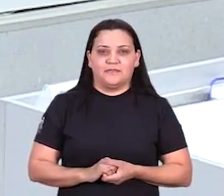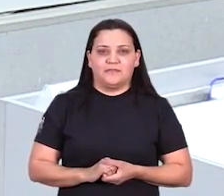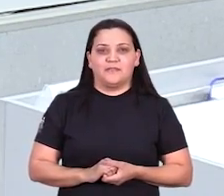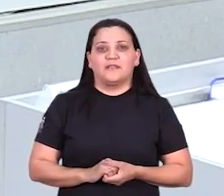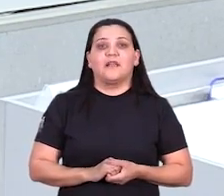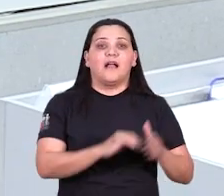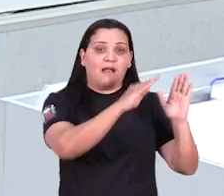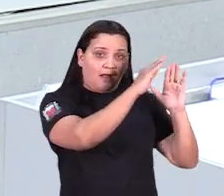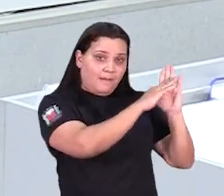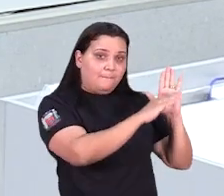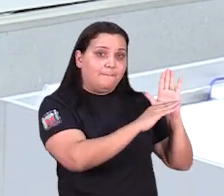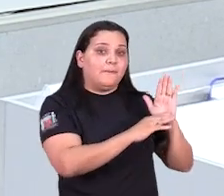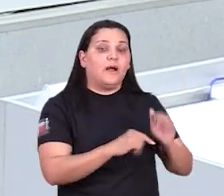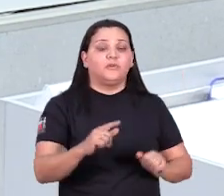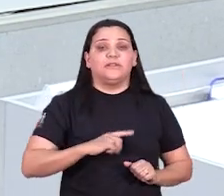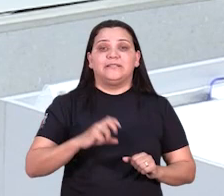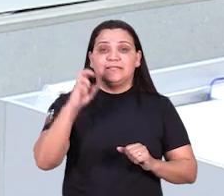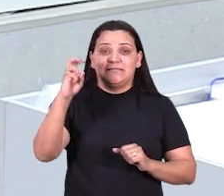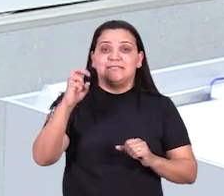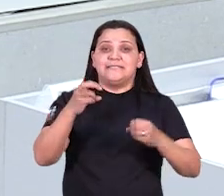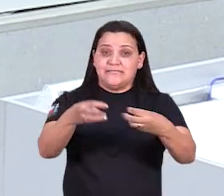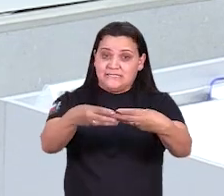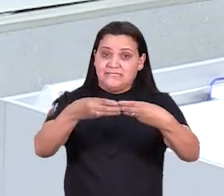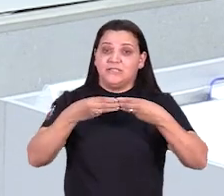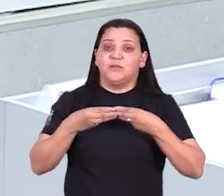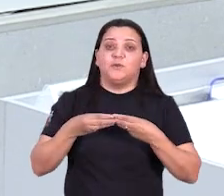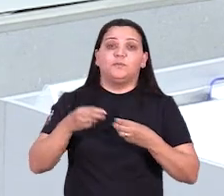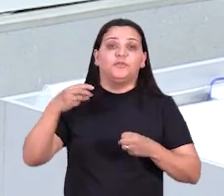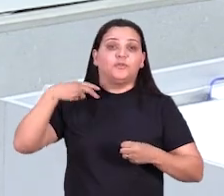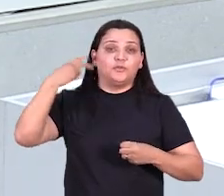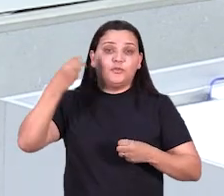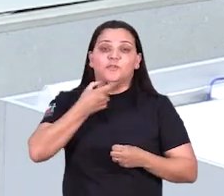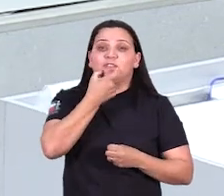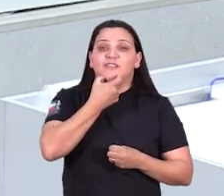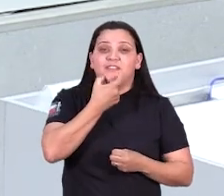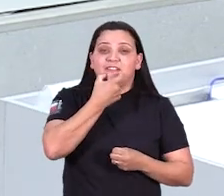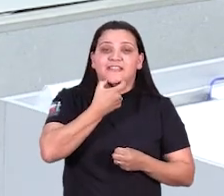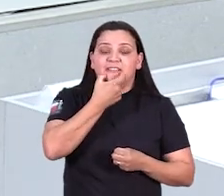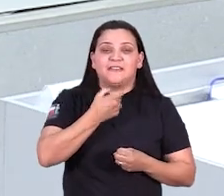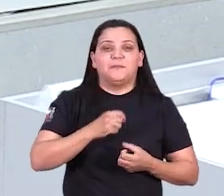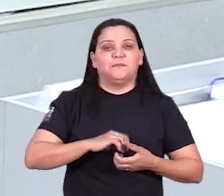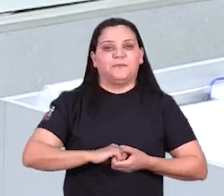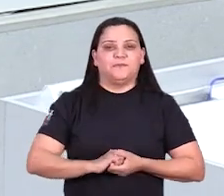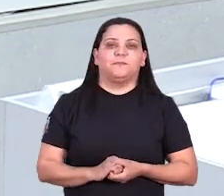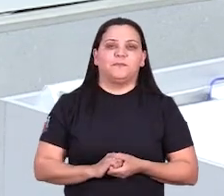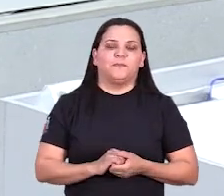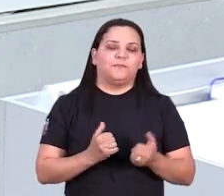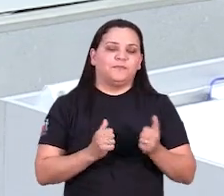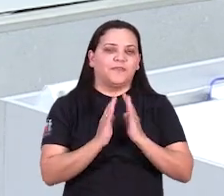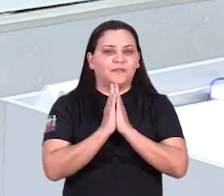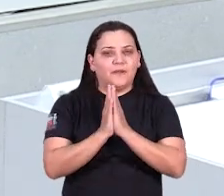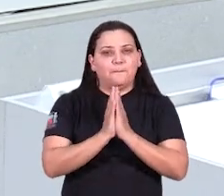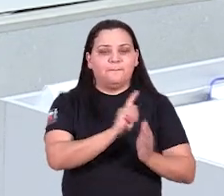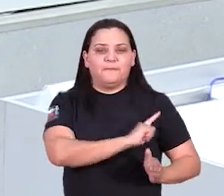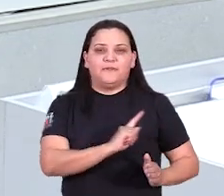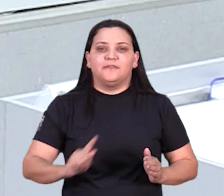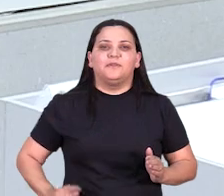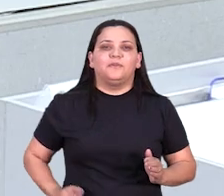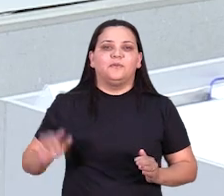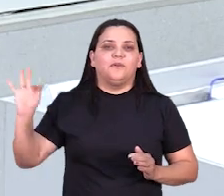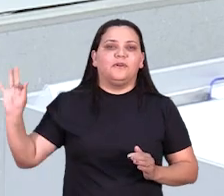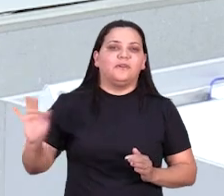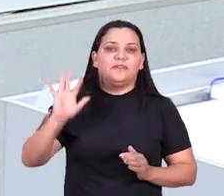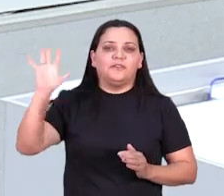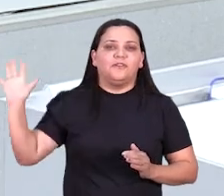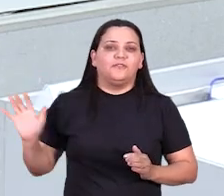A pauta conta com cinco moções, entre elas a do vereador Paulo Sérgio Martins, de apelo ao governo federal